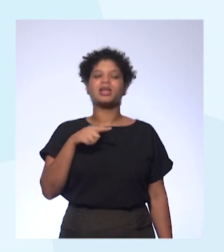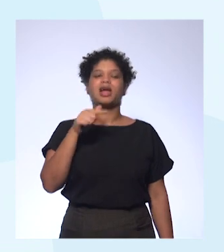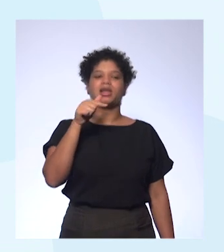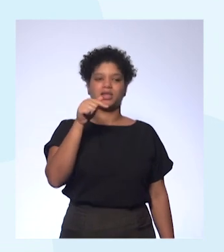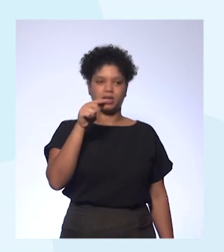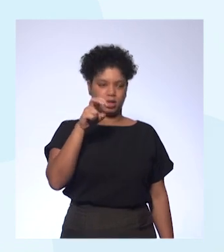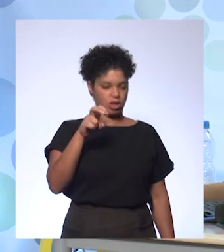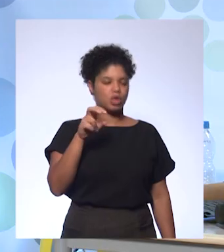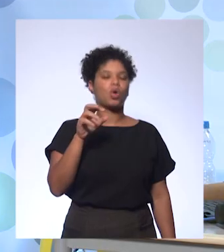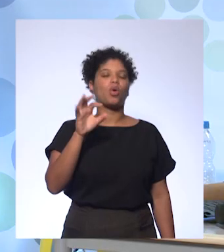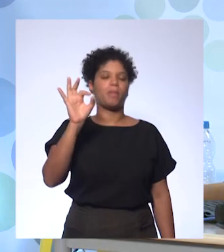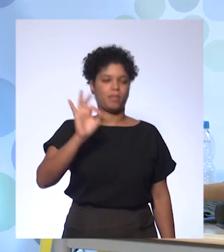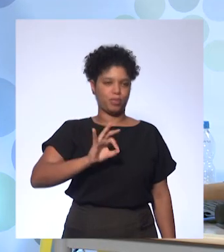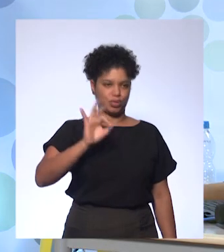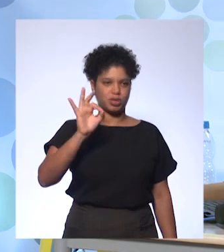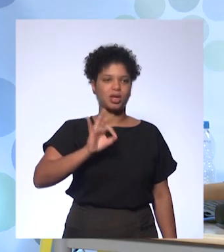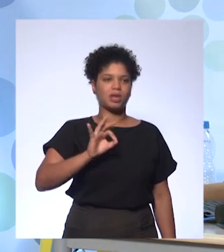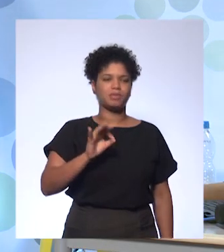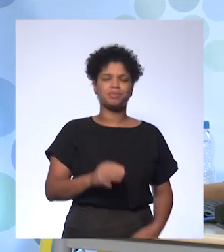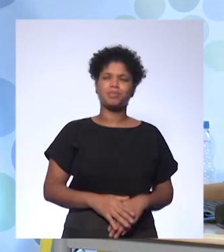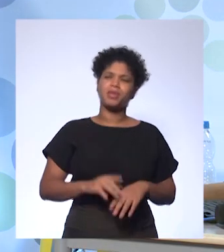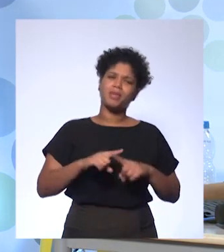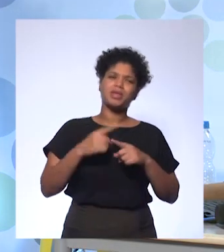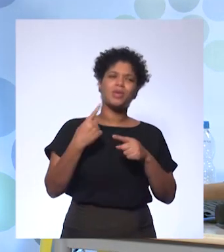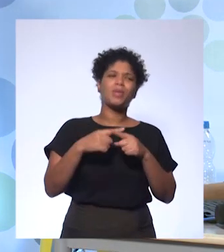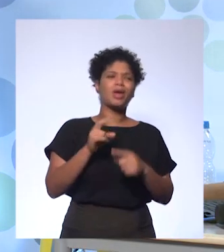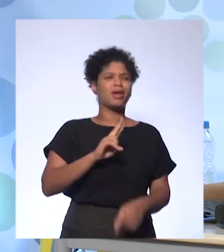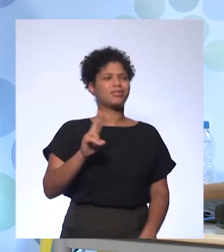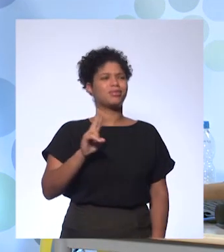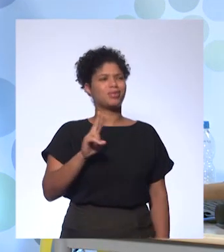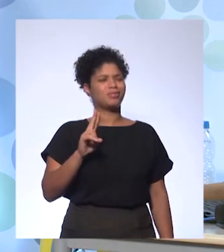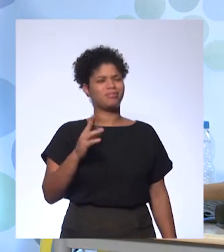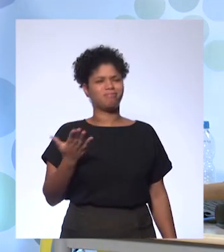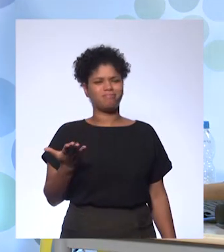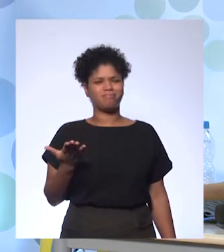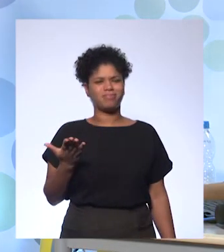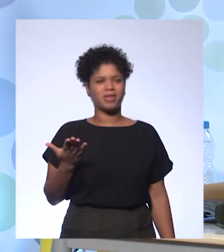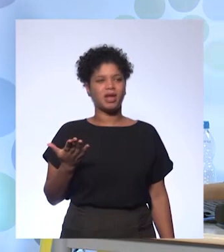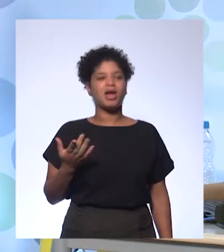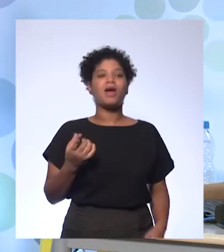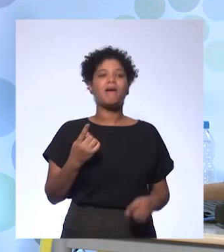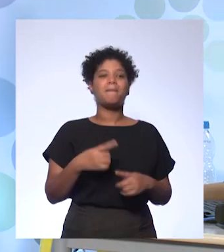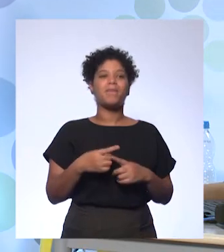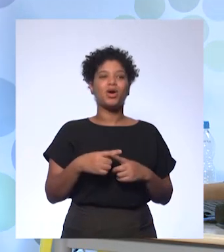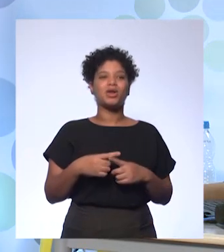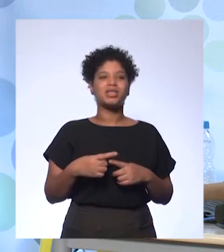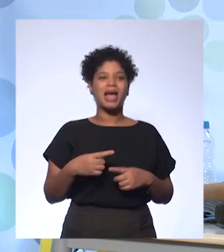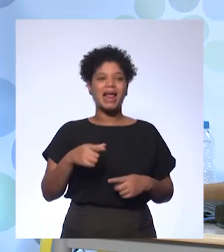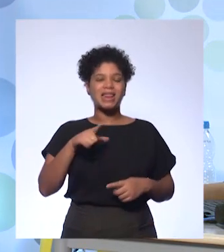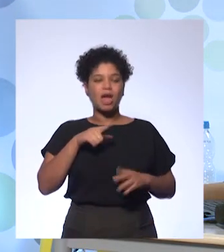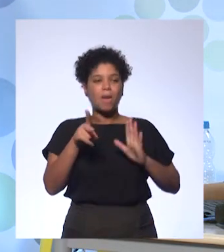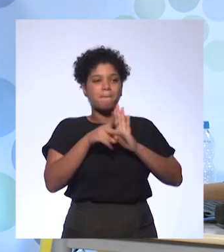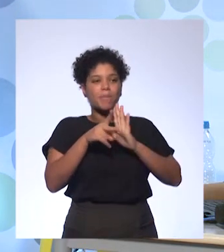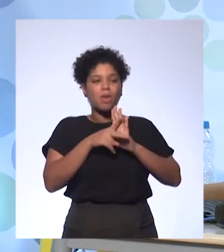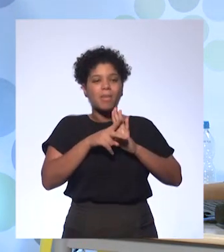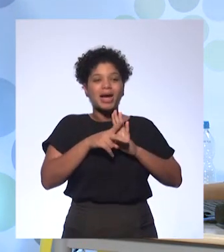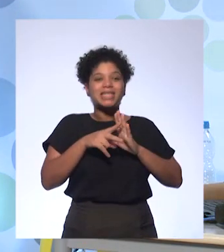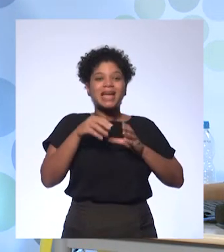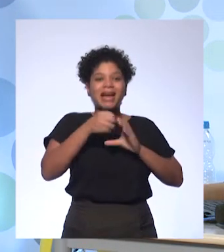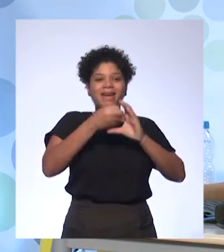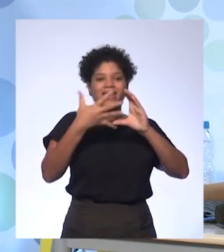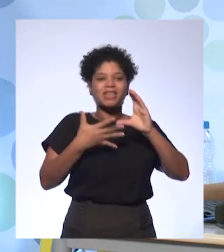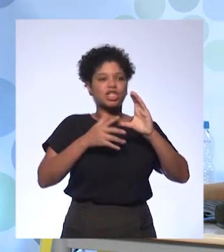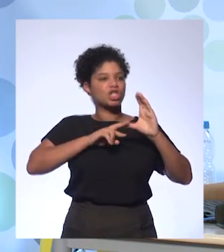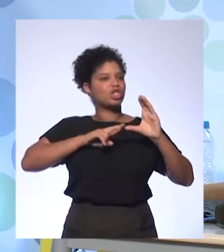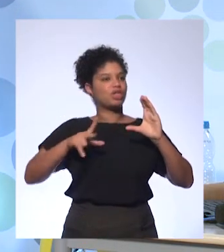são artrópodes. Tá? Por que eles são chamados de artrópodes? Porque eles têm apêndices articulados,